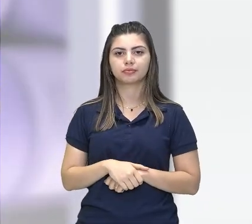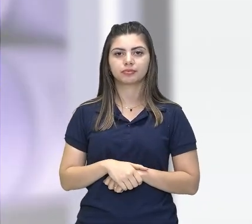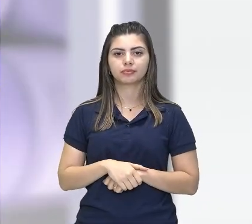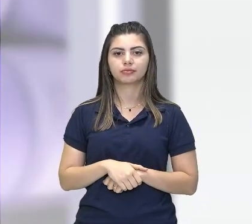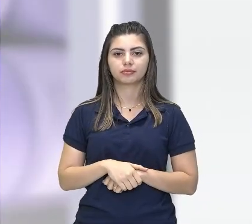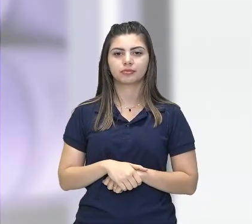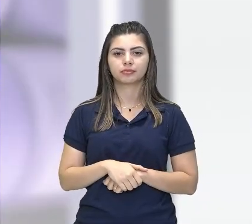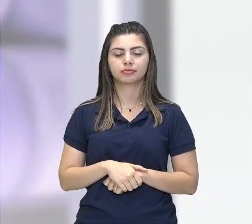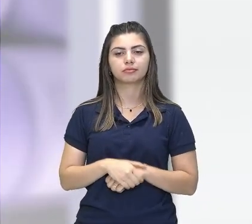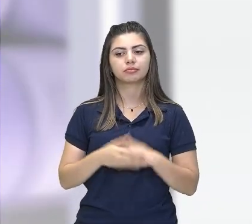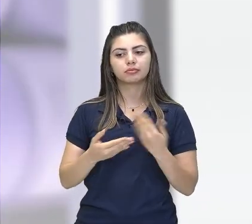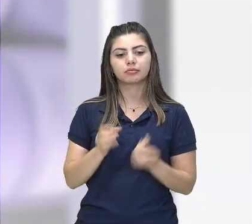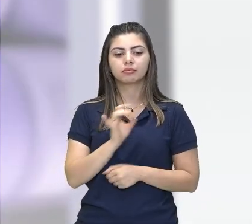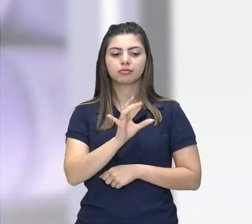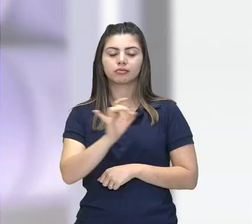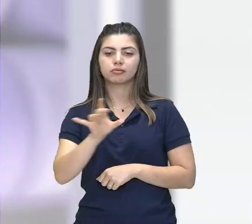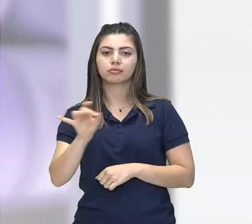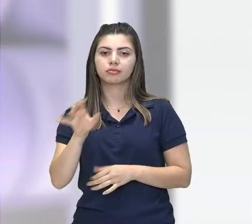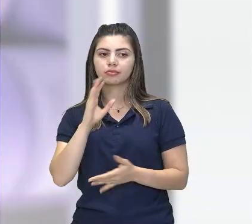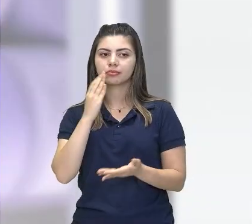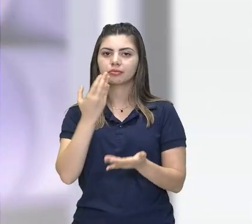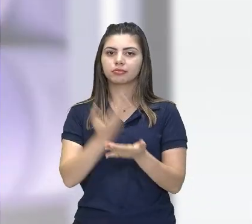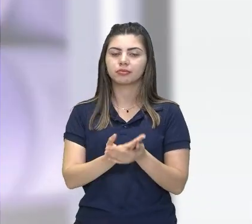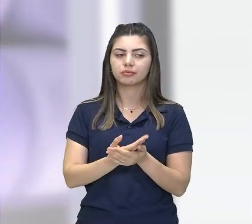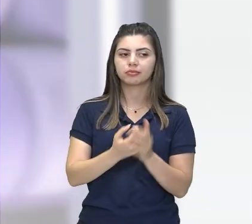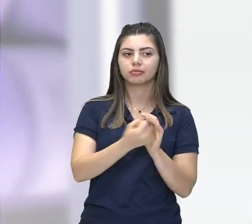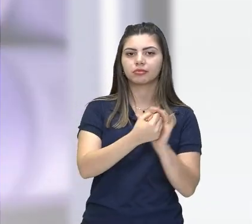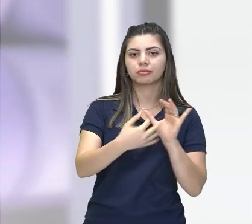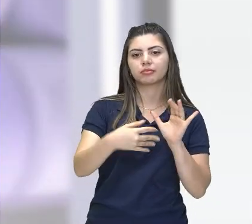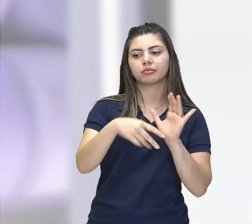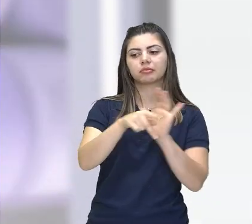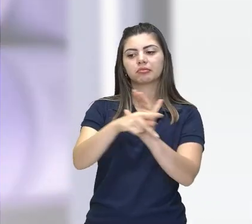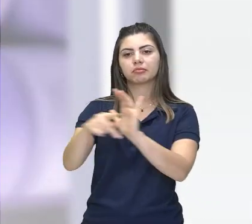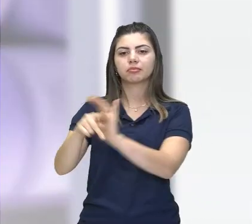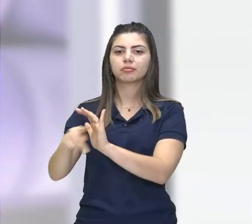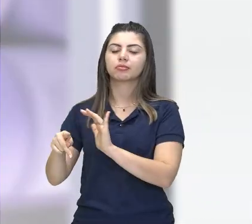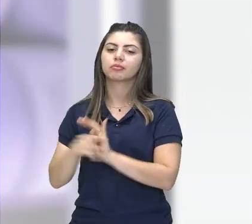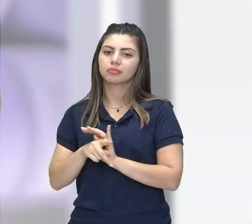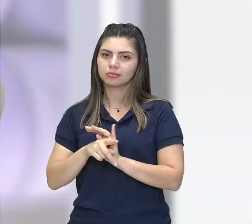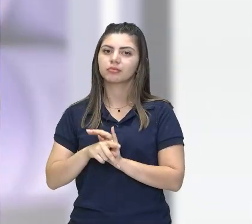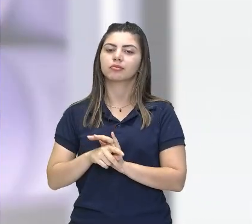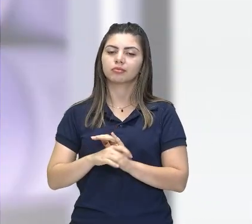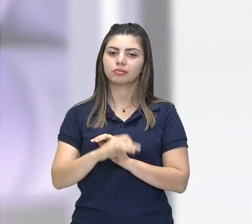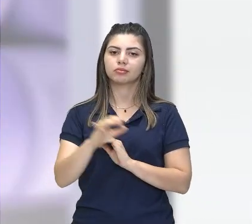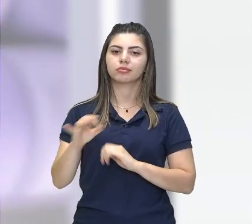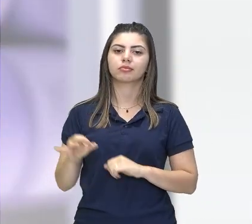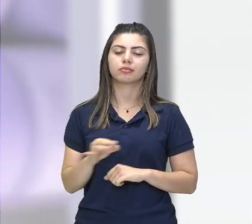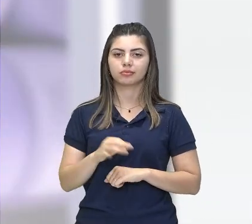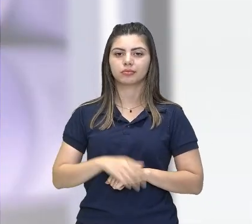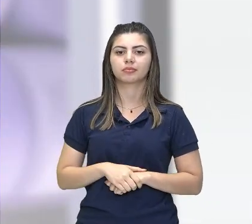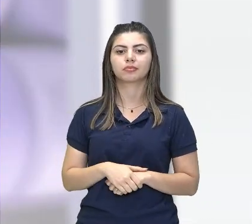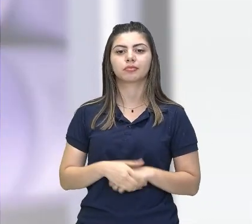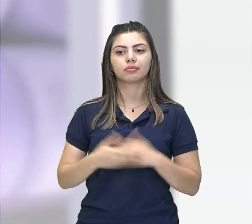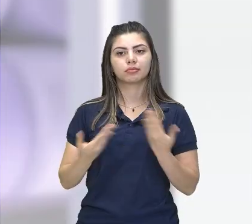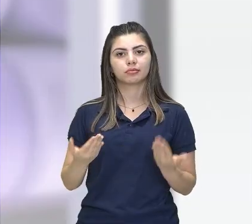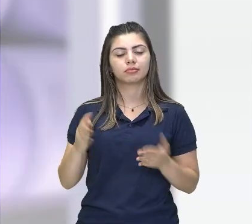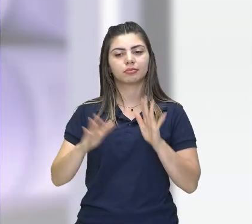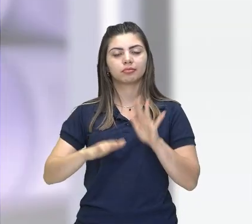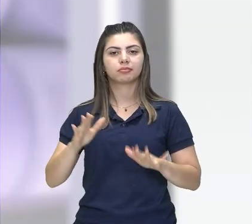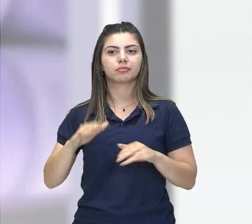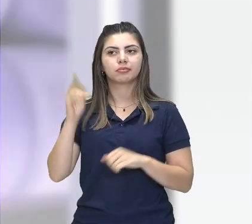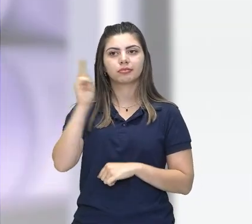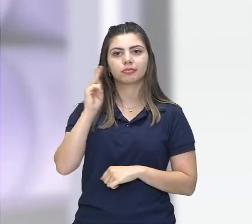acreditam, cada uma à sua maneira, cada uma com os elementos que possuem, com os elementos que têm, de acordo com a sua história, com a